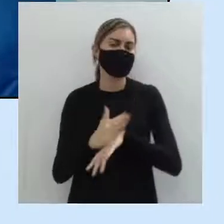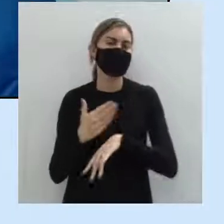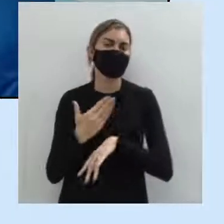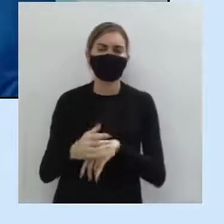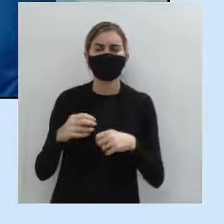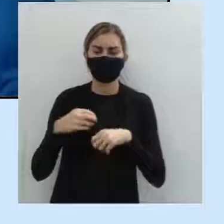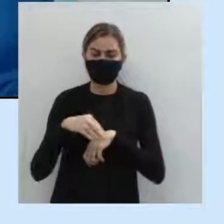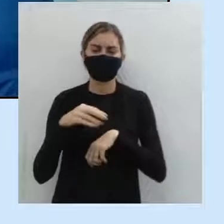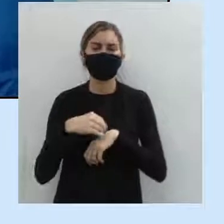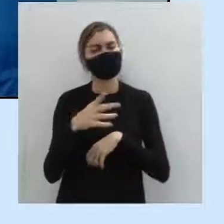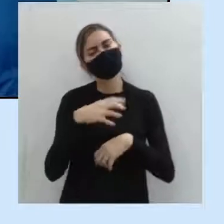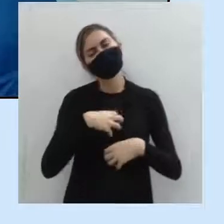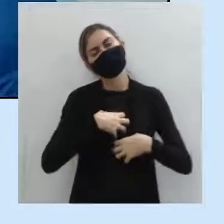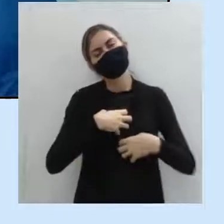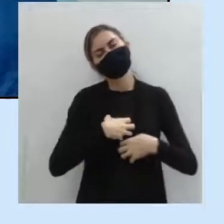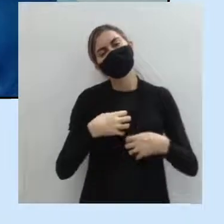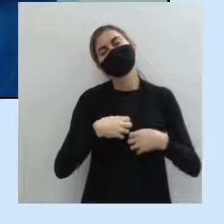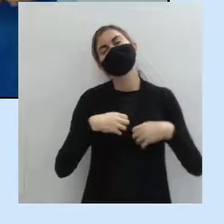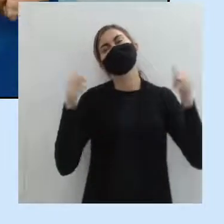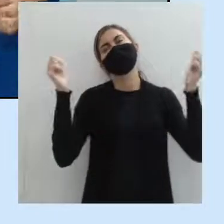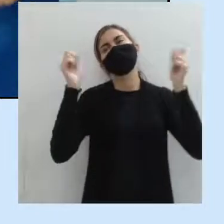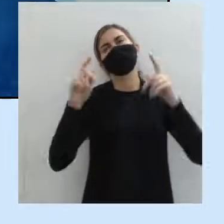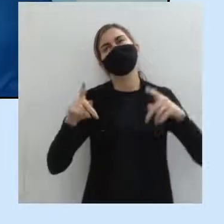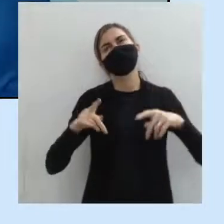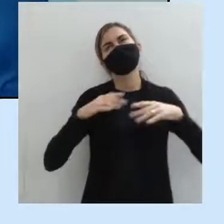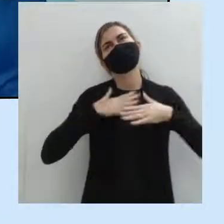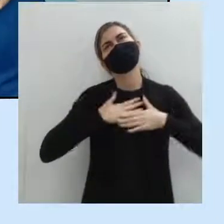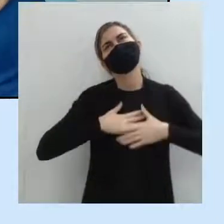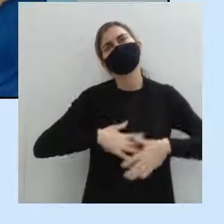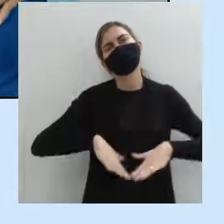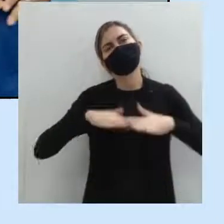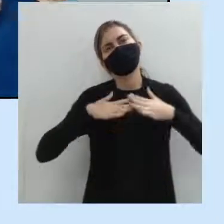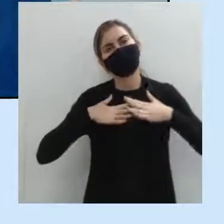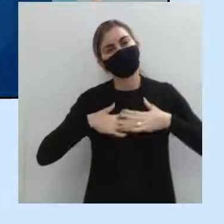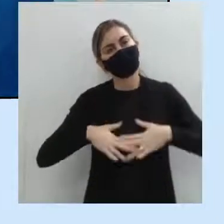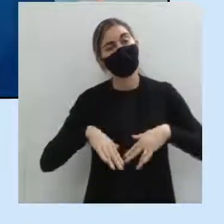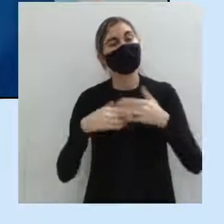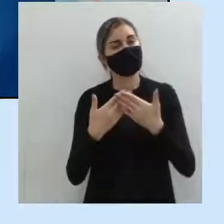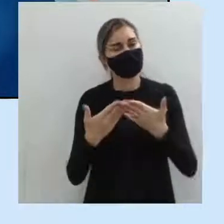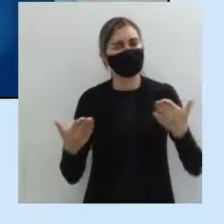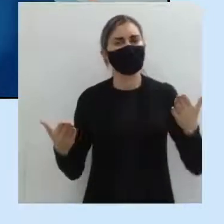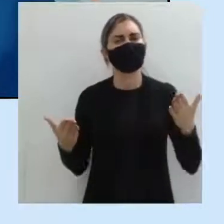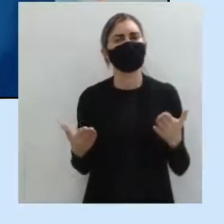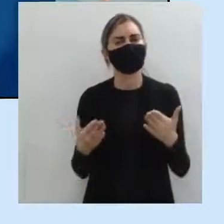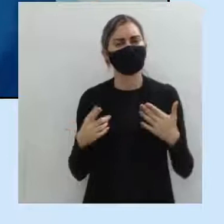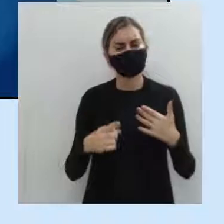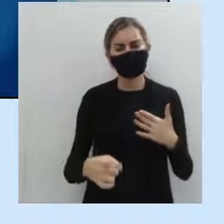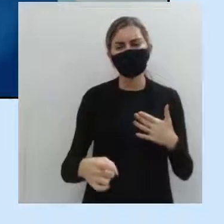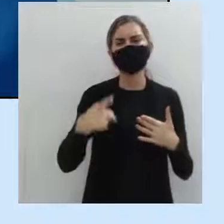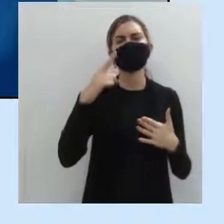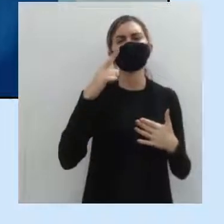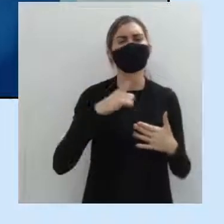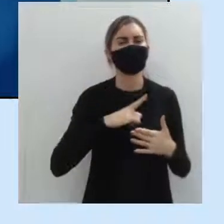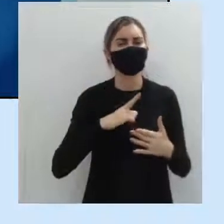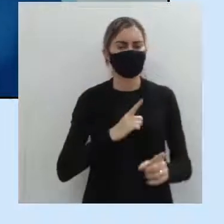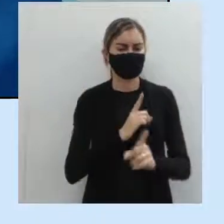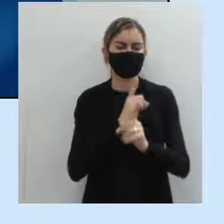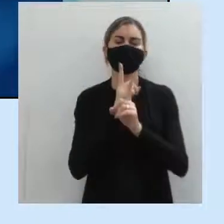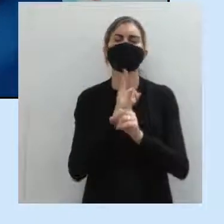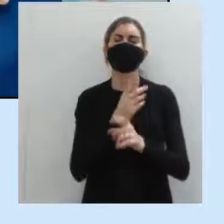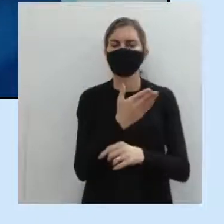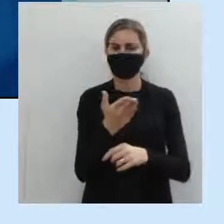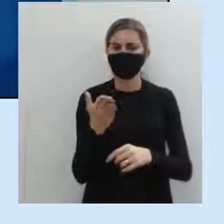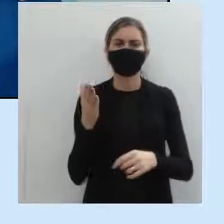que vai trazer essa sensação de relaxamento, né, de tranquilidade, vai levar você a ter um encontro com